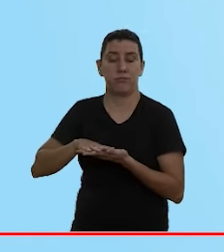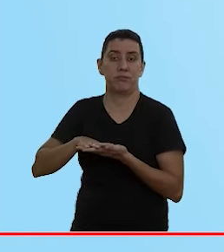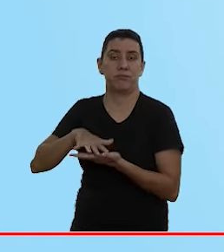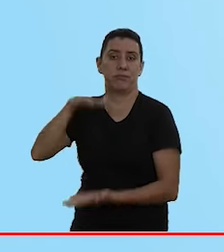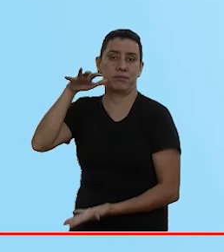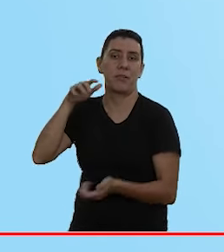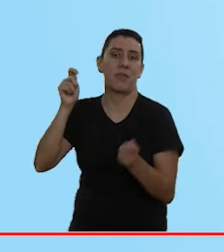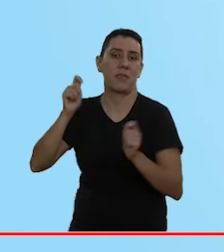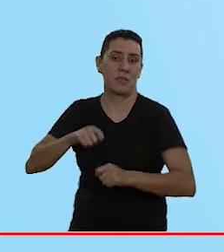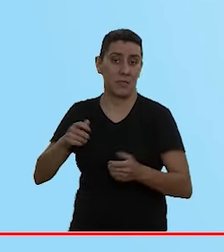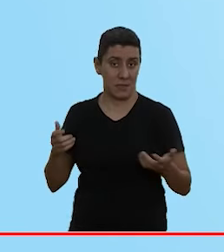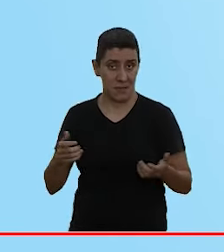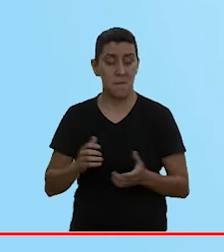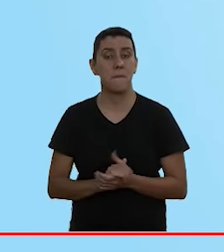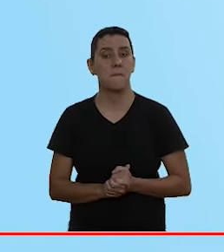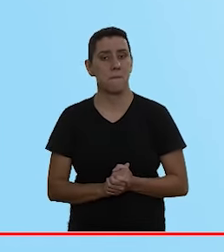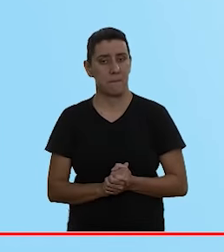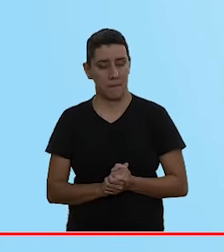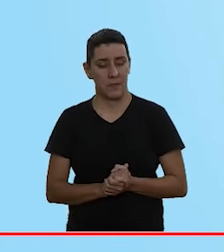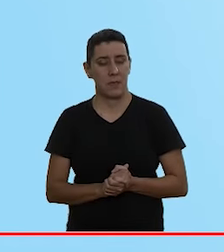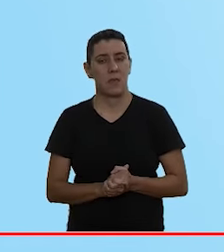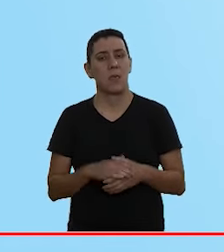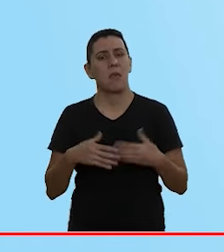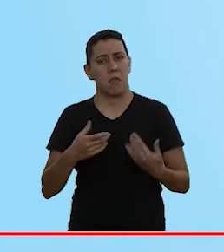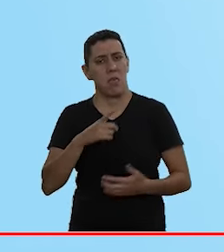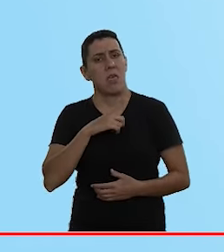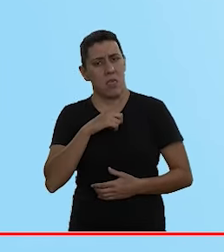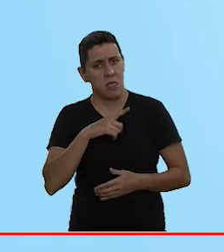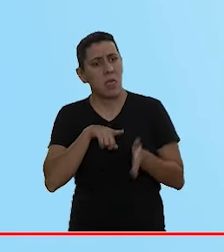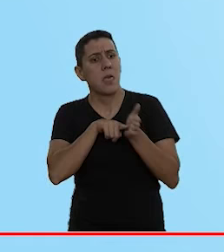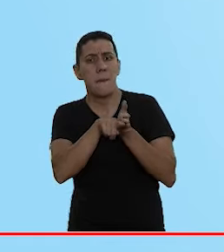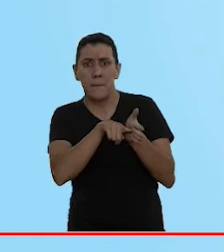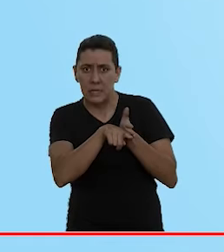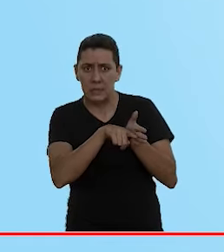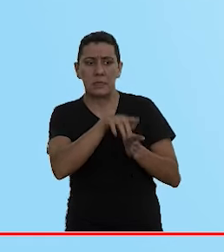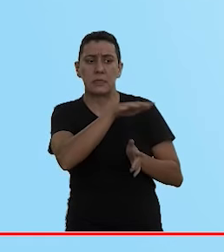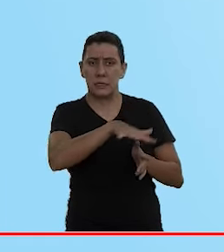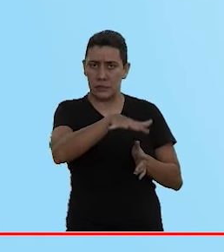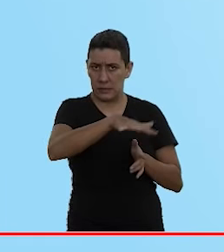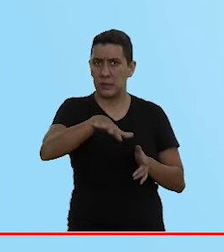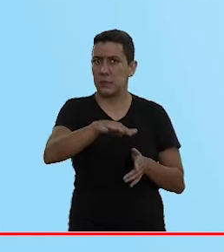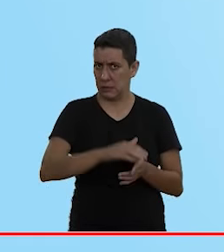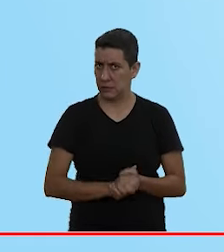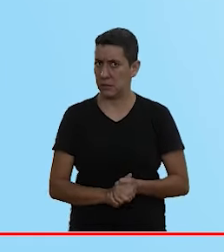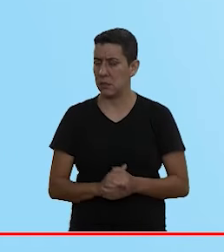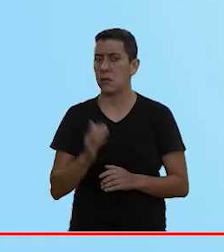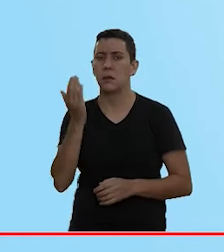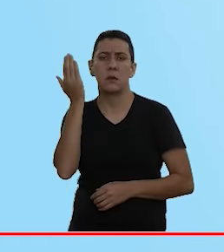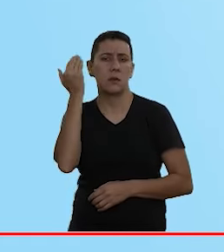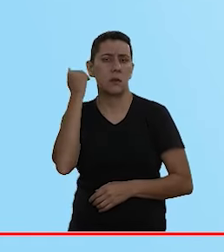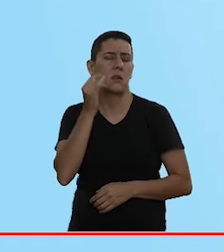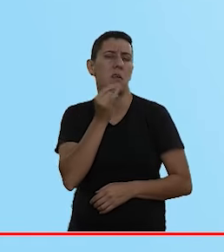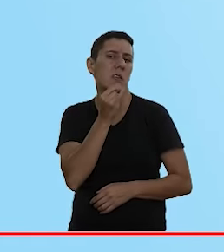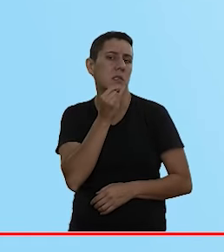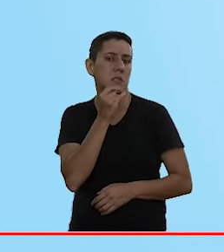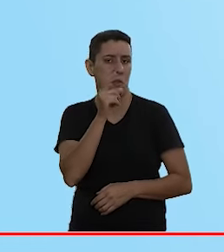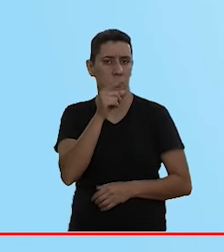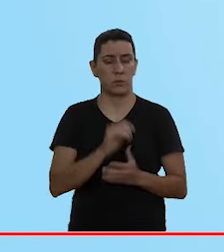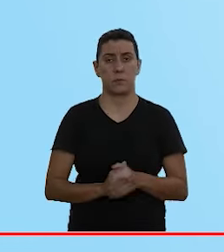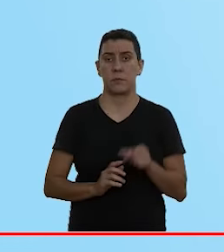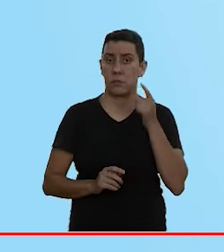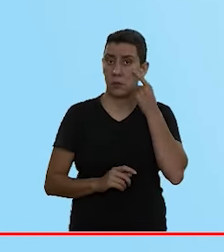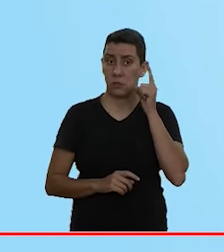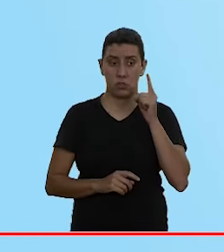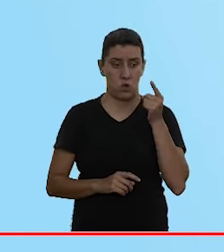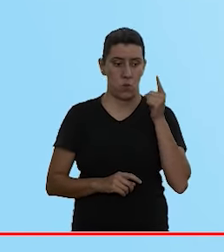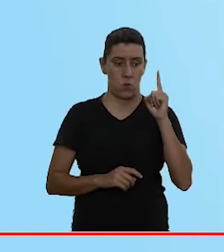aqui a gente traz alguns testes de campo, né? Por exemplo, um teste que foi feito aqui numa planta. Do dia 1 ao dia